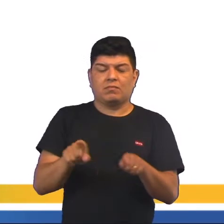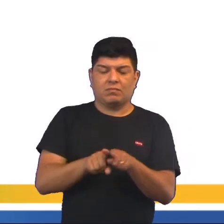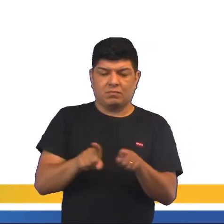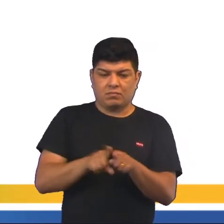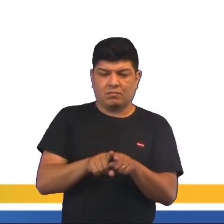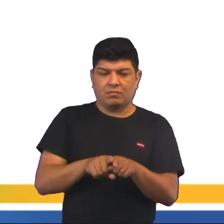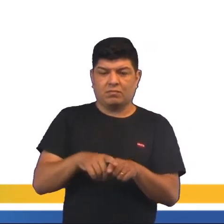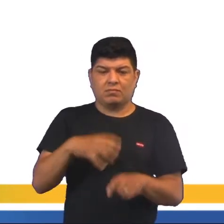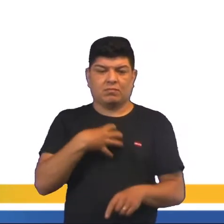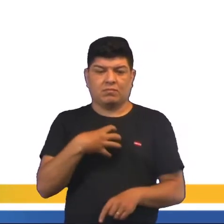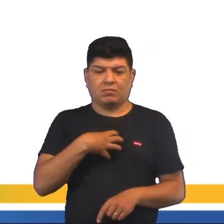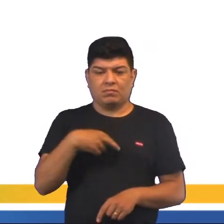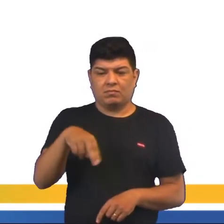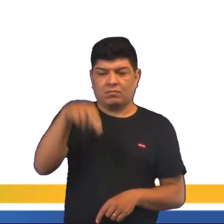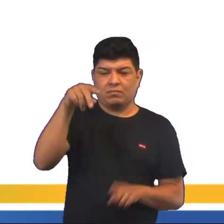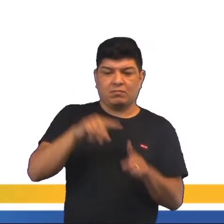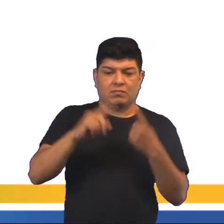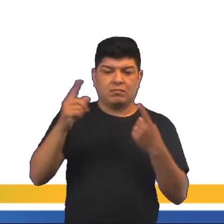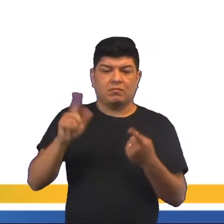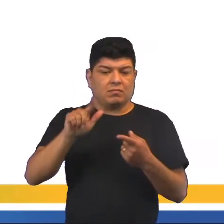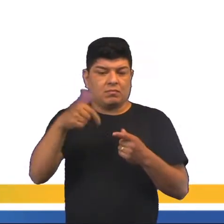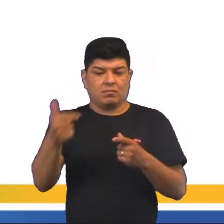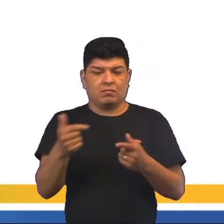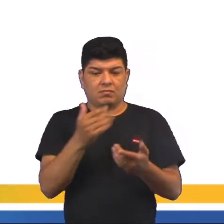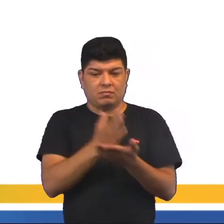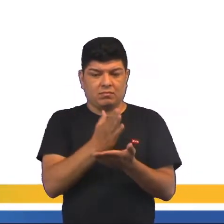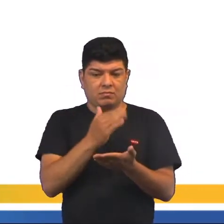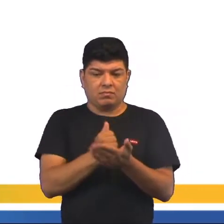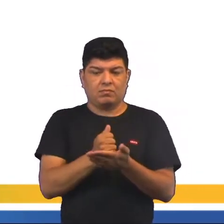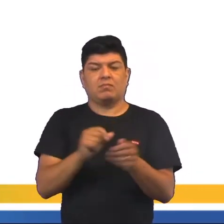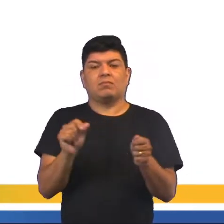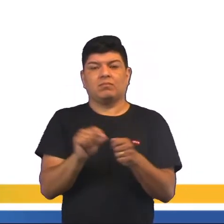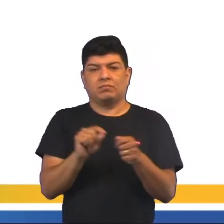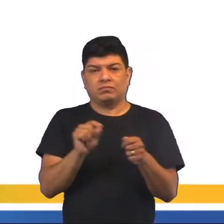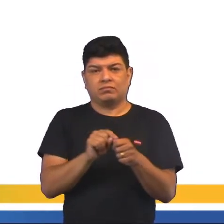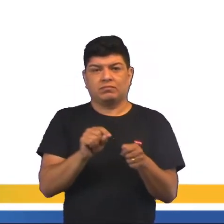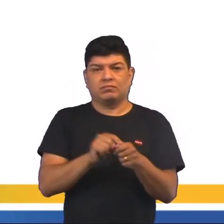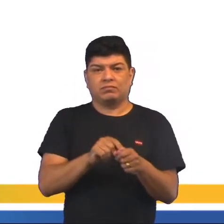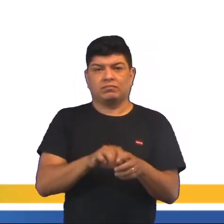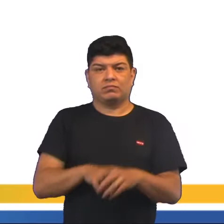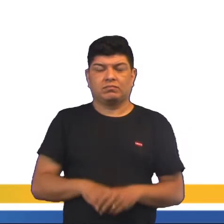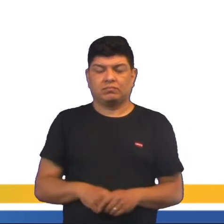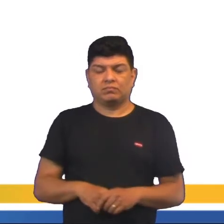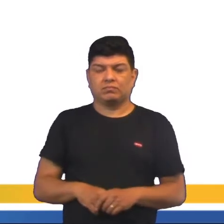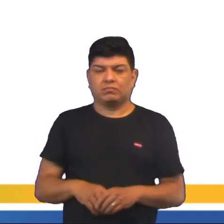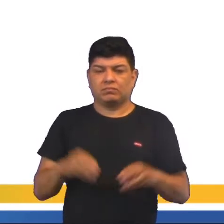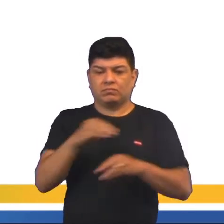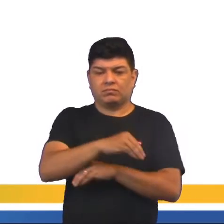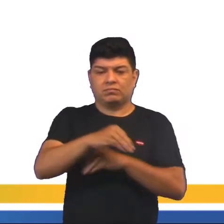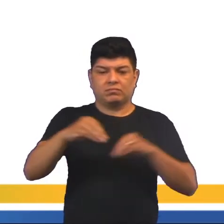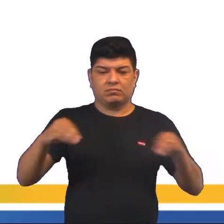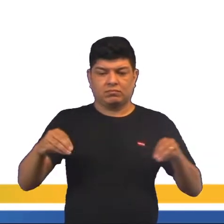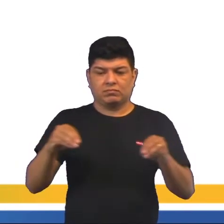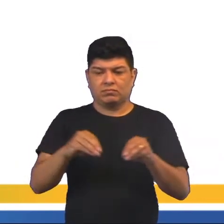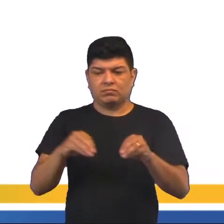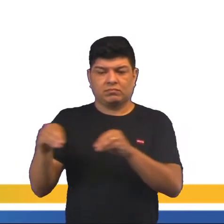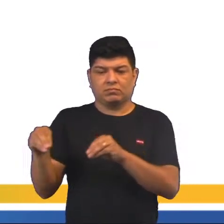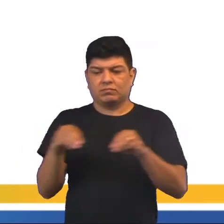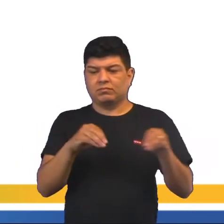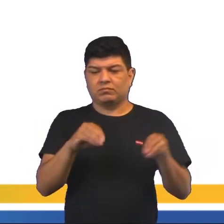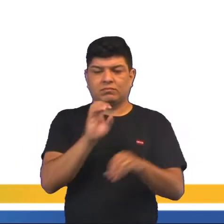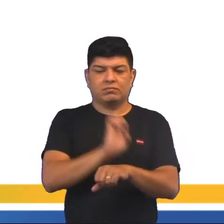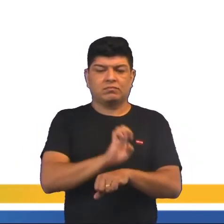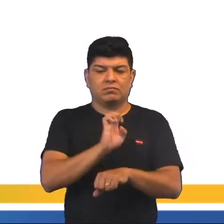Nordeste, é a Bahia do Nordeste, mas uma parte dela que faz aí uma transição com